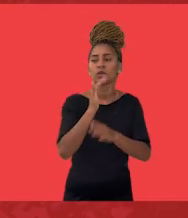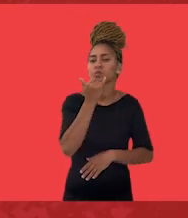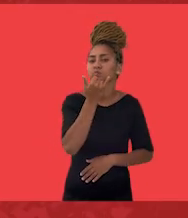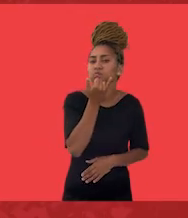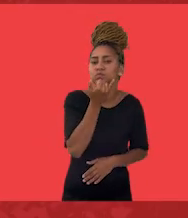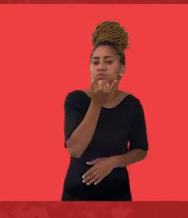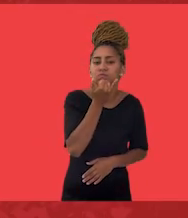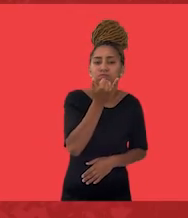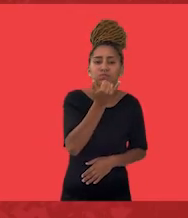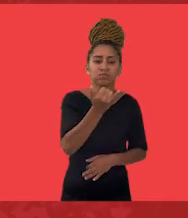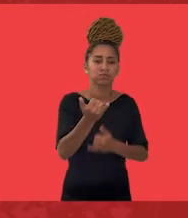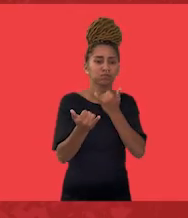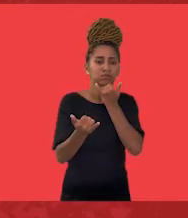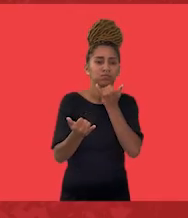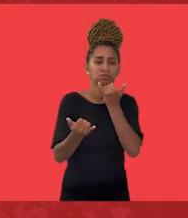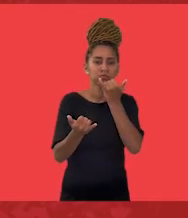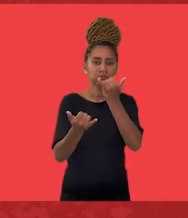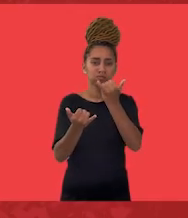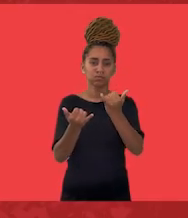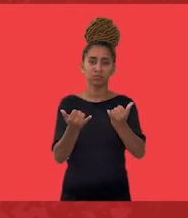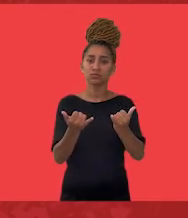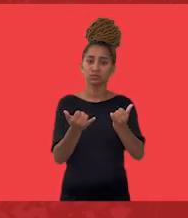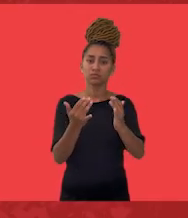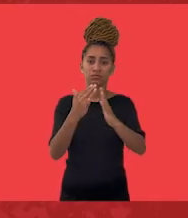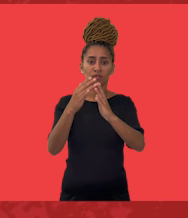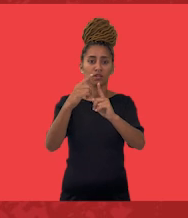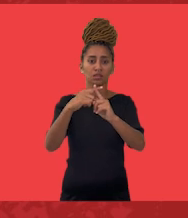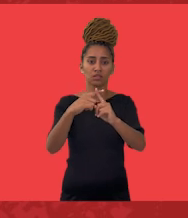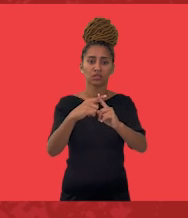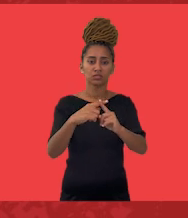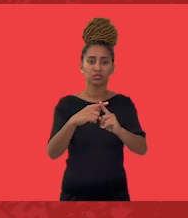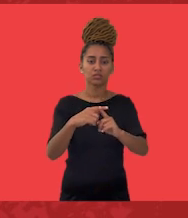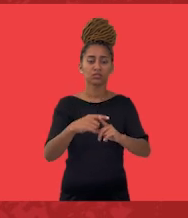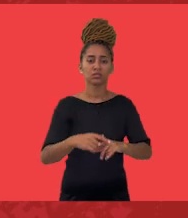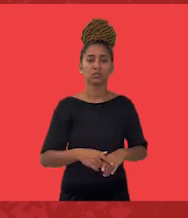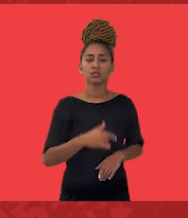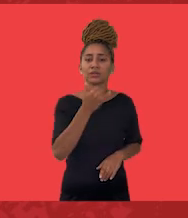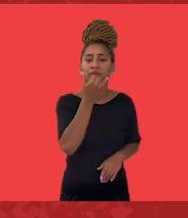Espelho. Mora em mim uma mulher de outros tempos,